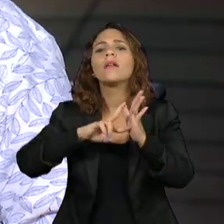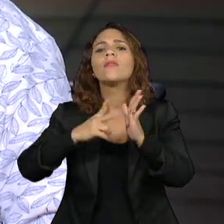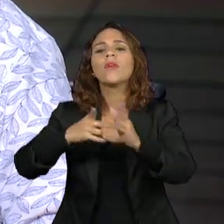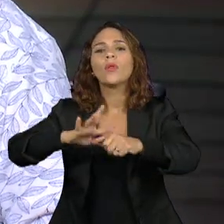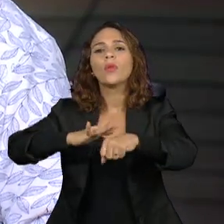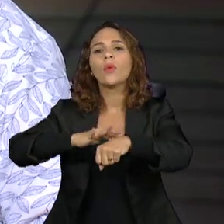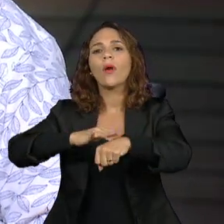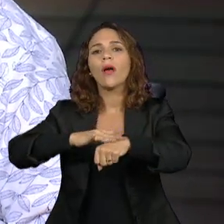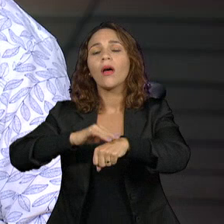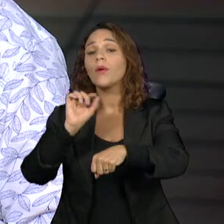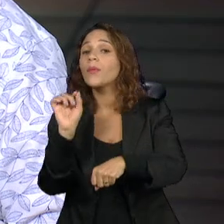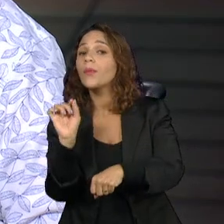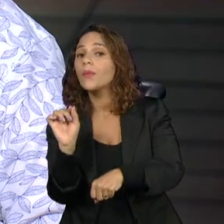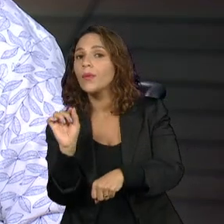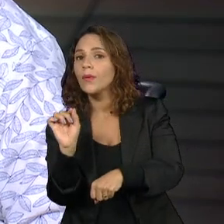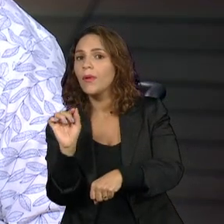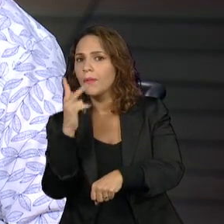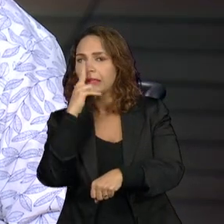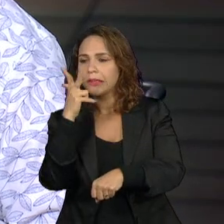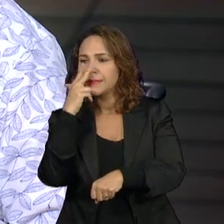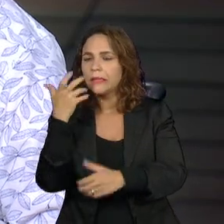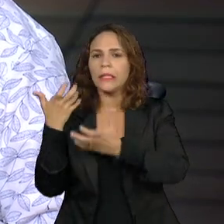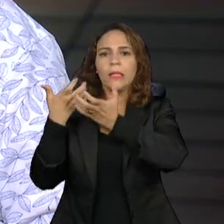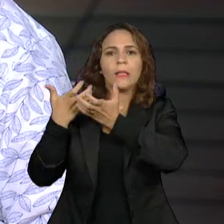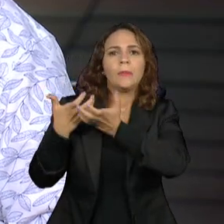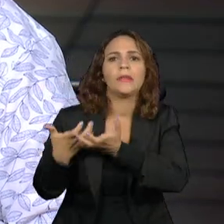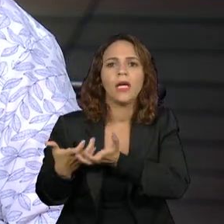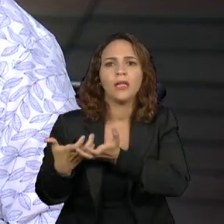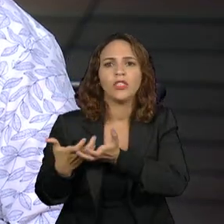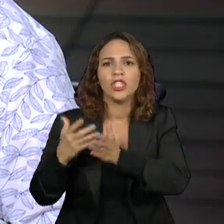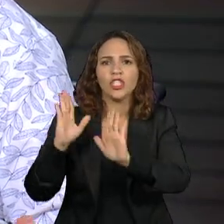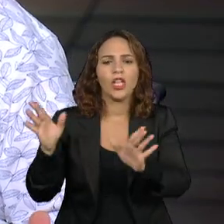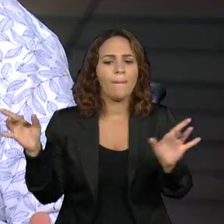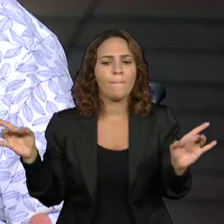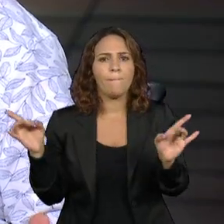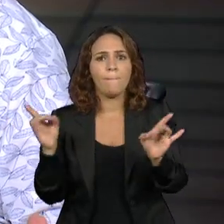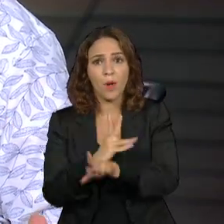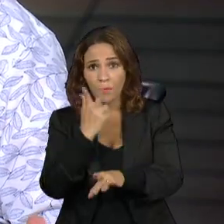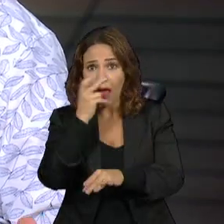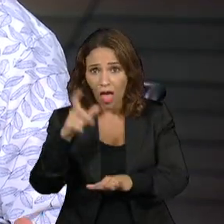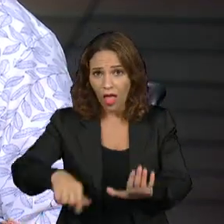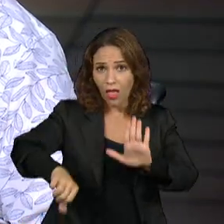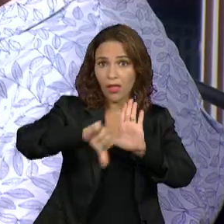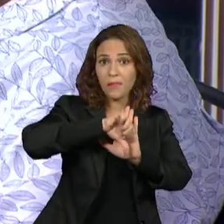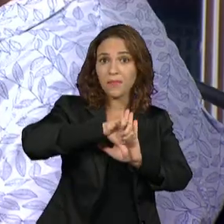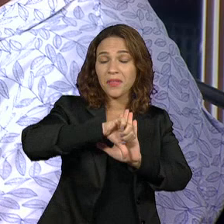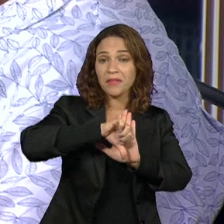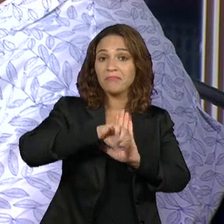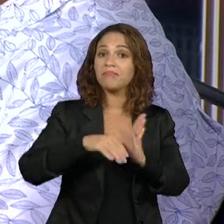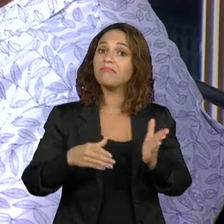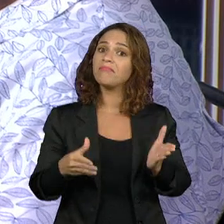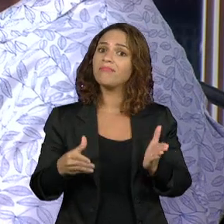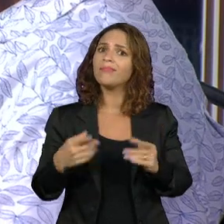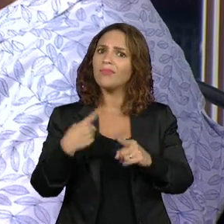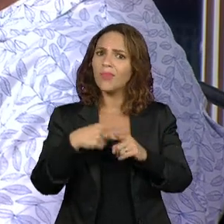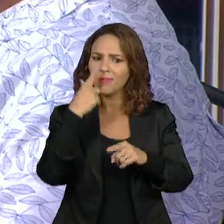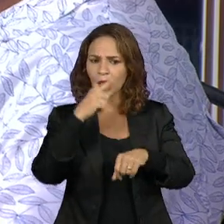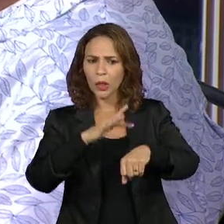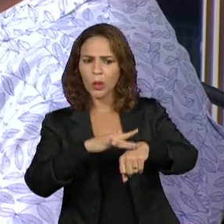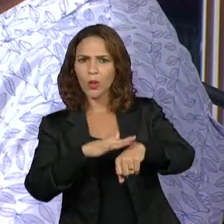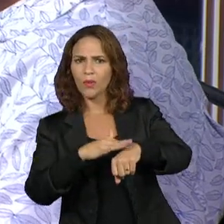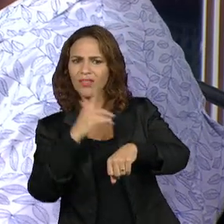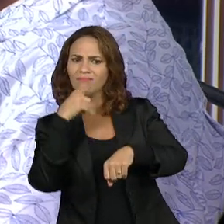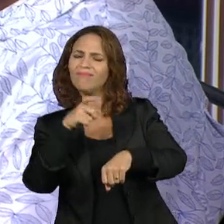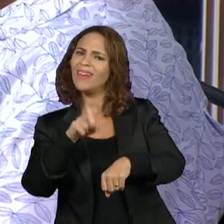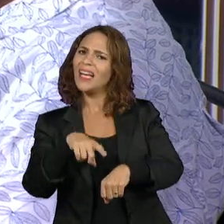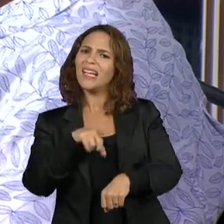nossa sociedade. É um fardo, é uma sentença, é um crime, porque eu acho que a gente tem olhado doença de uma maneira muito